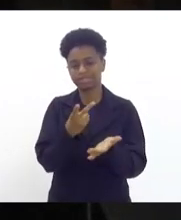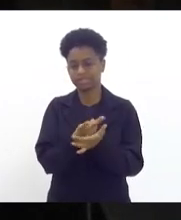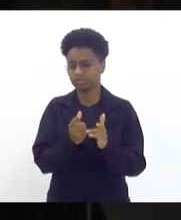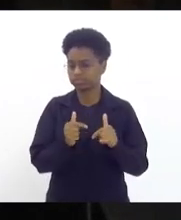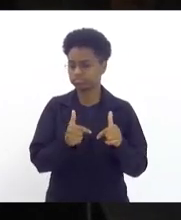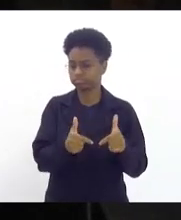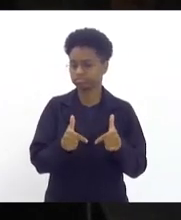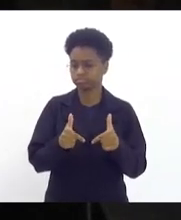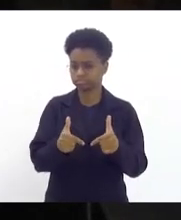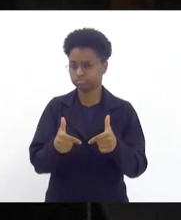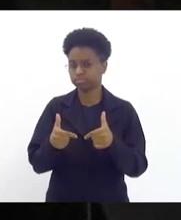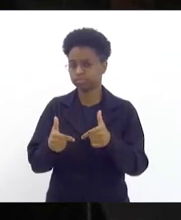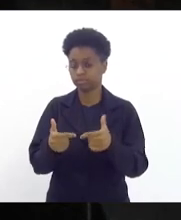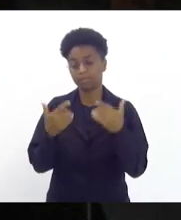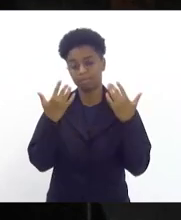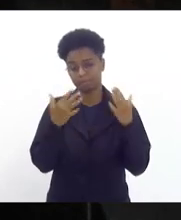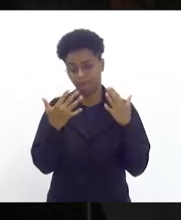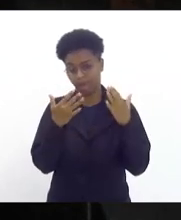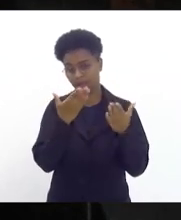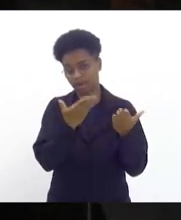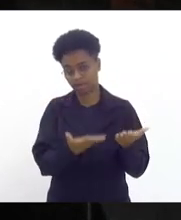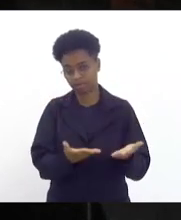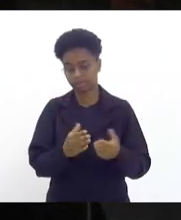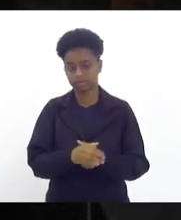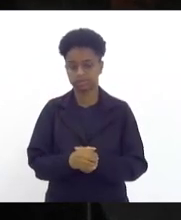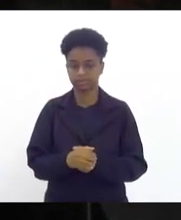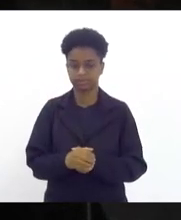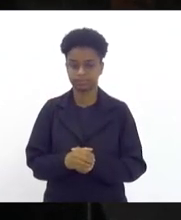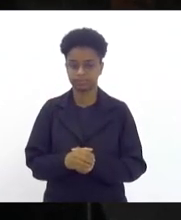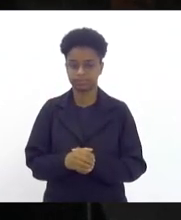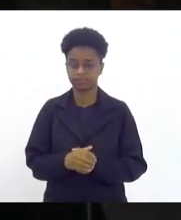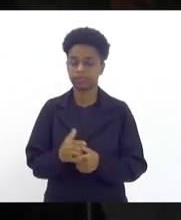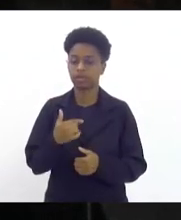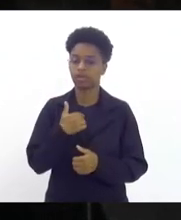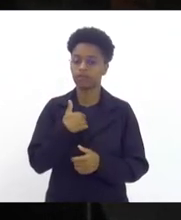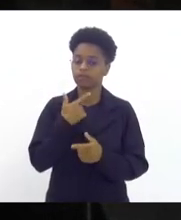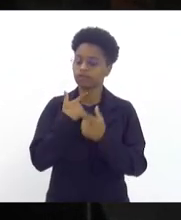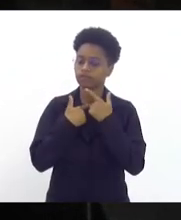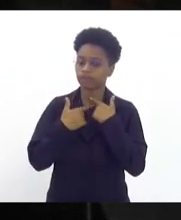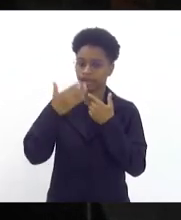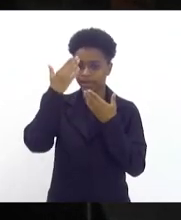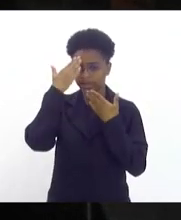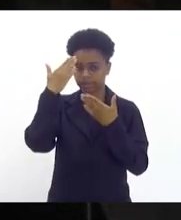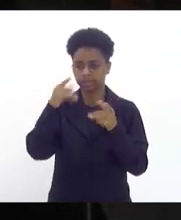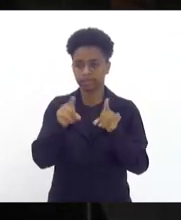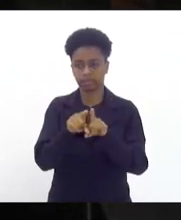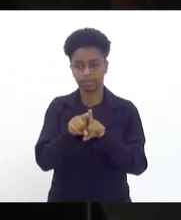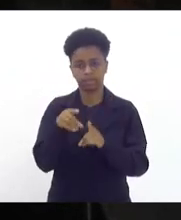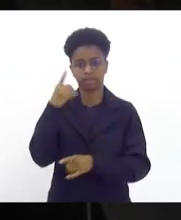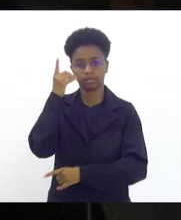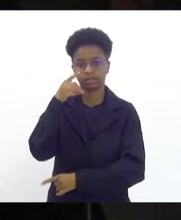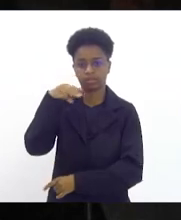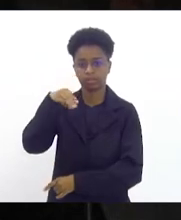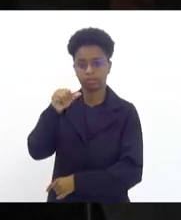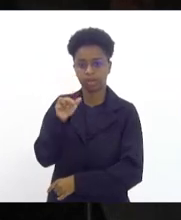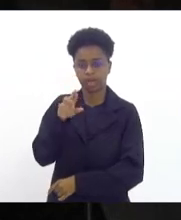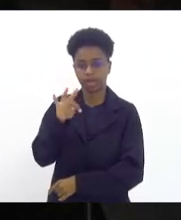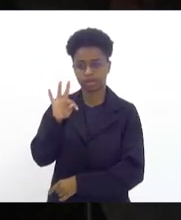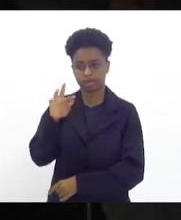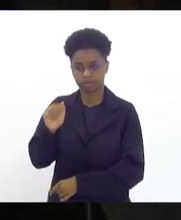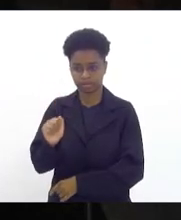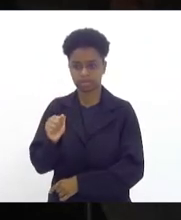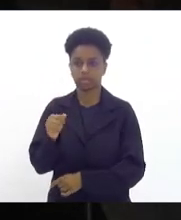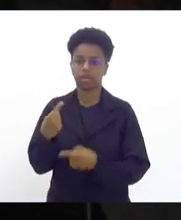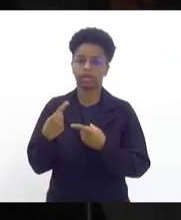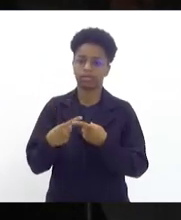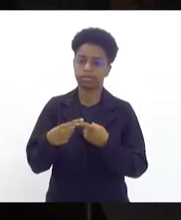atuante Meus parabéns queria agradecer a deputada Marta Rocha também um exemplo